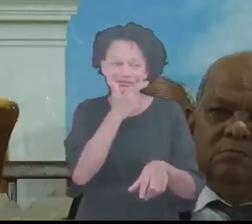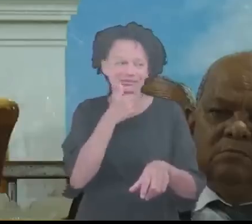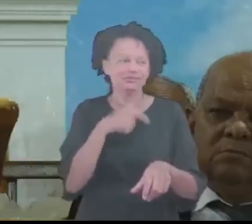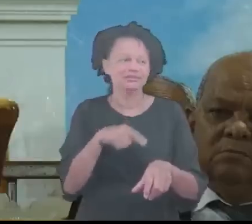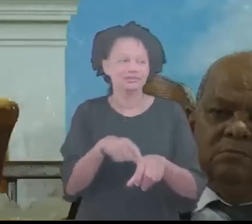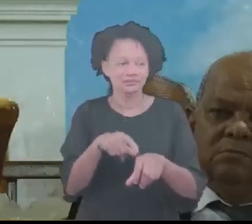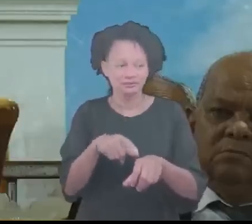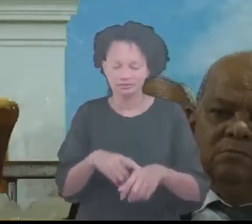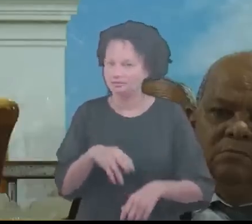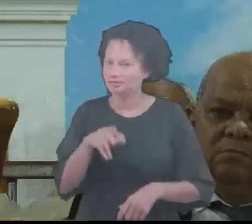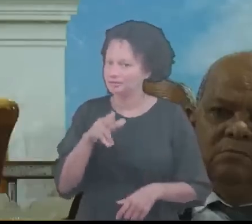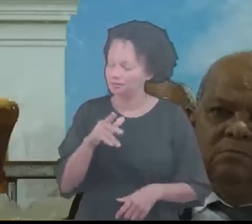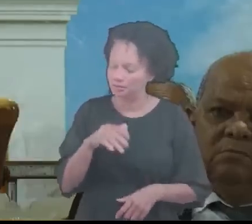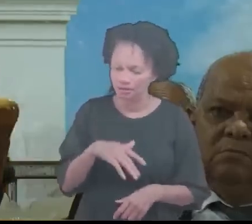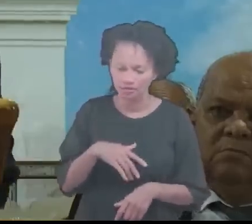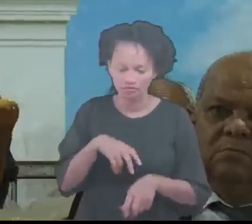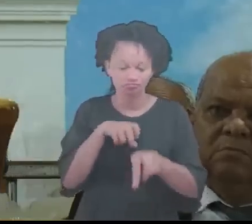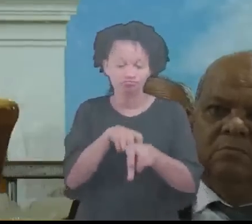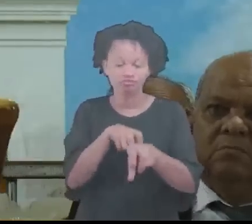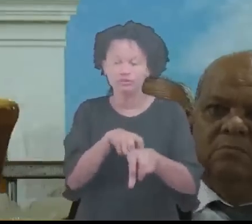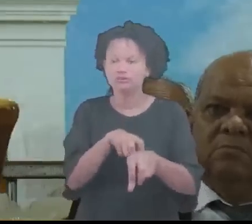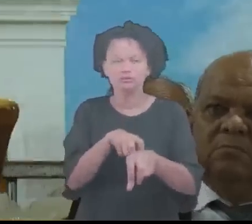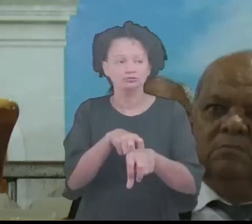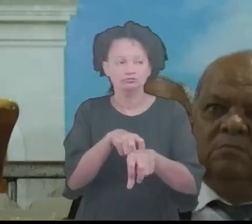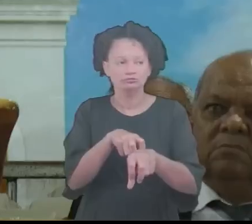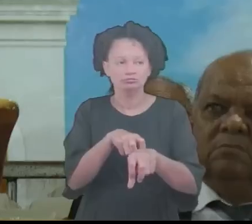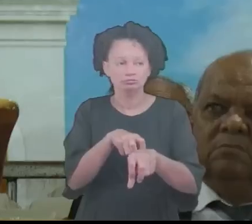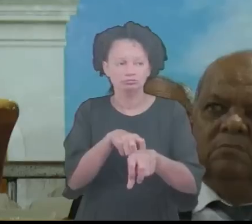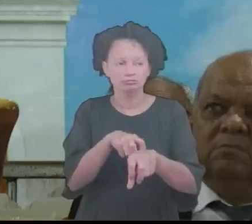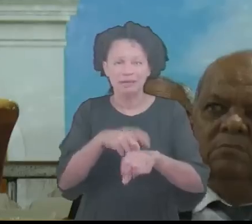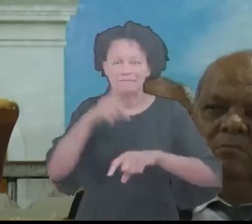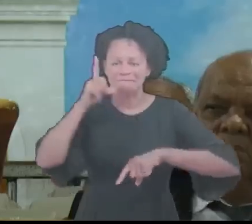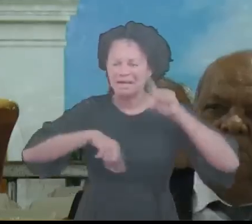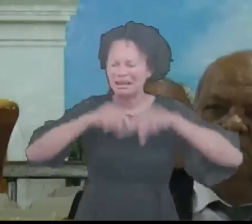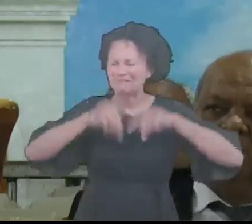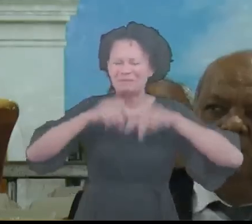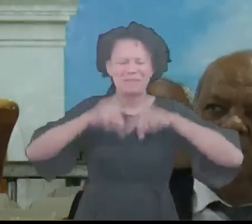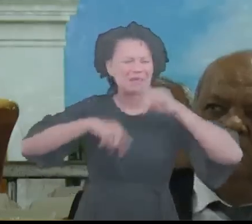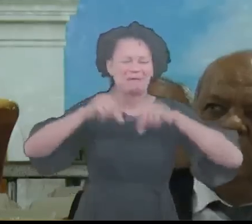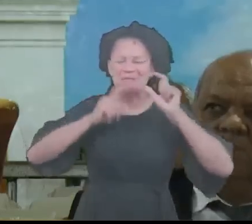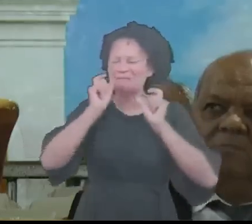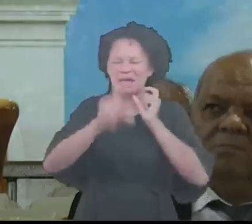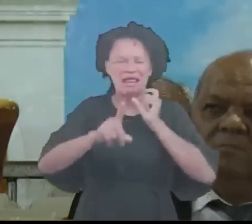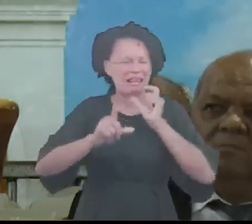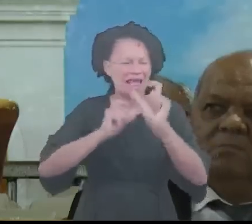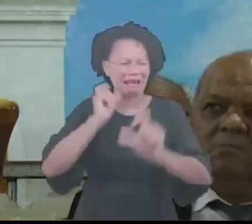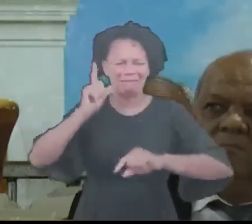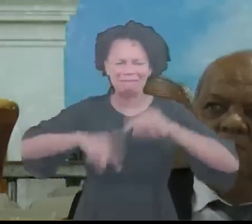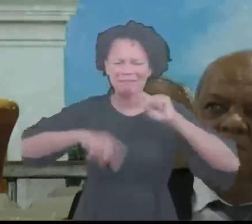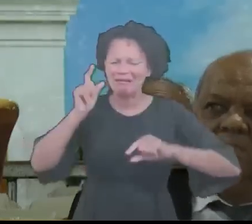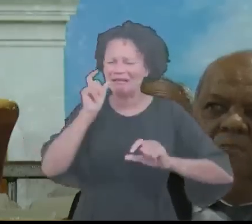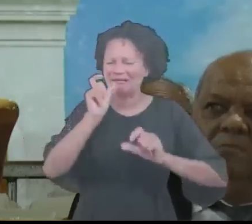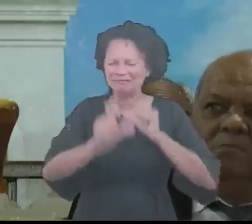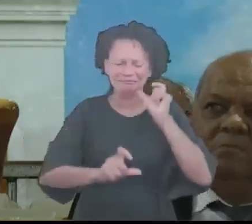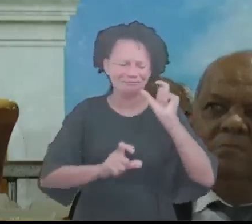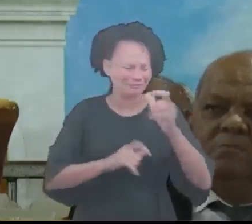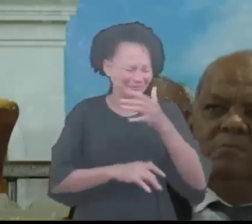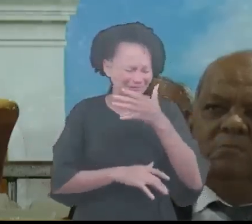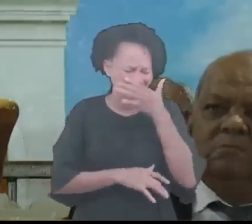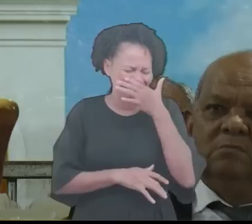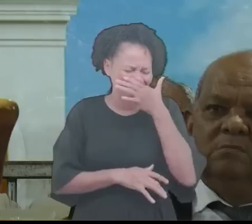demorou. Irmão, foi tanto palavrão. Oh, aleluia.